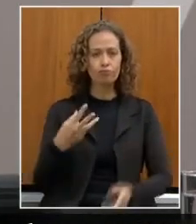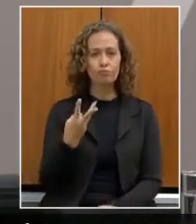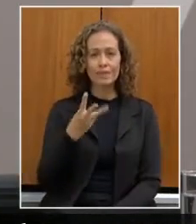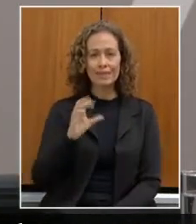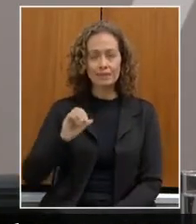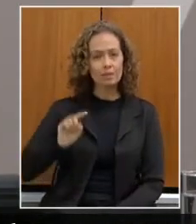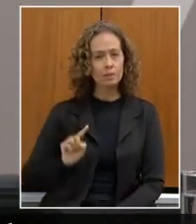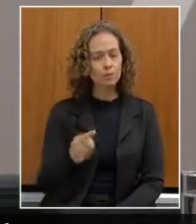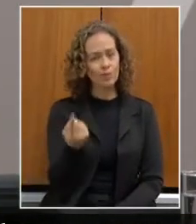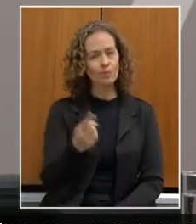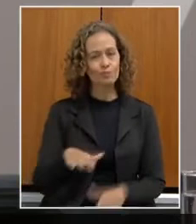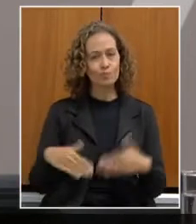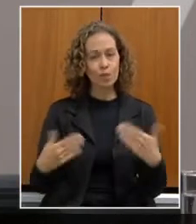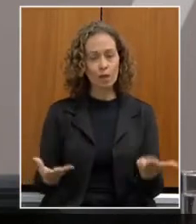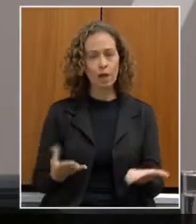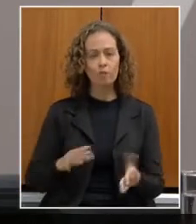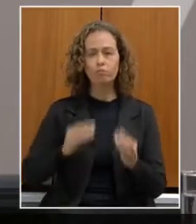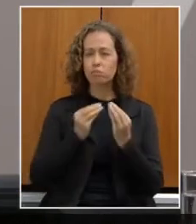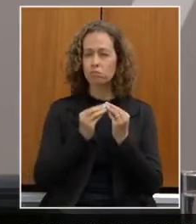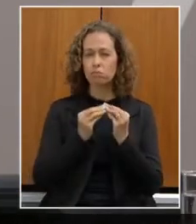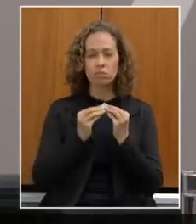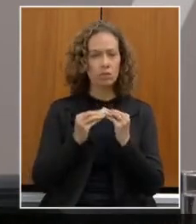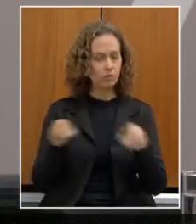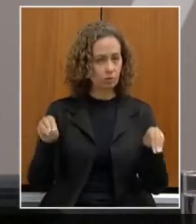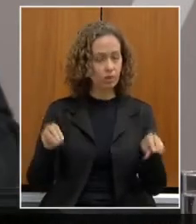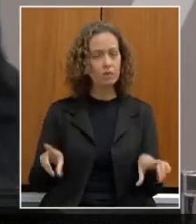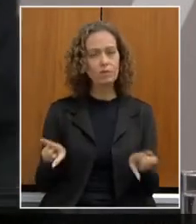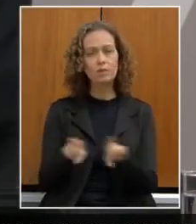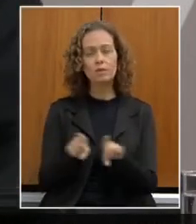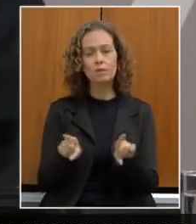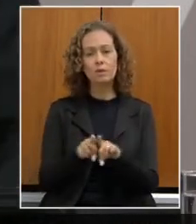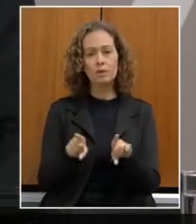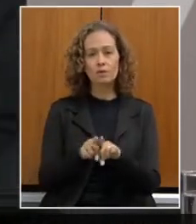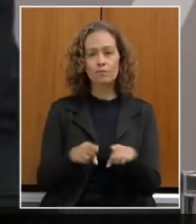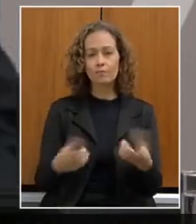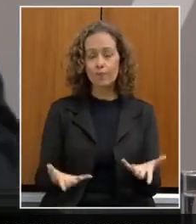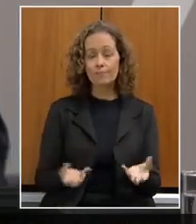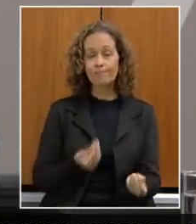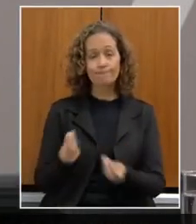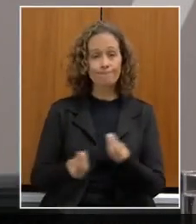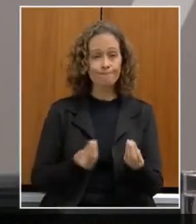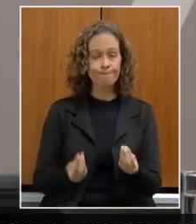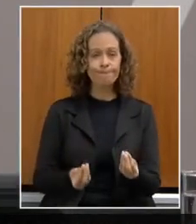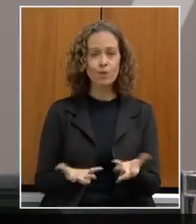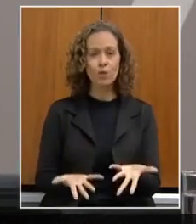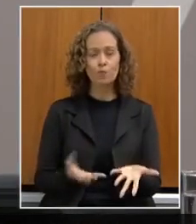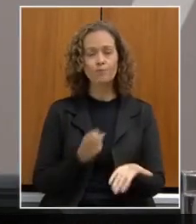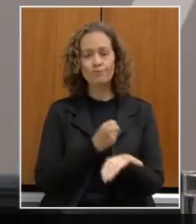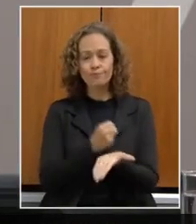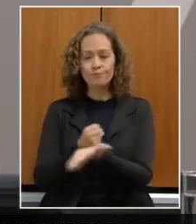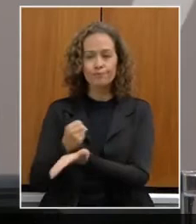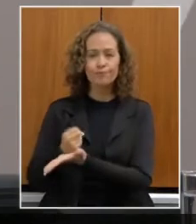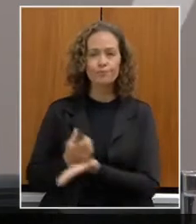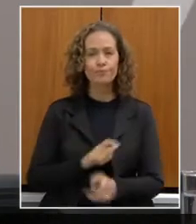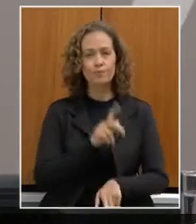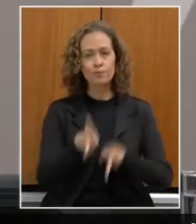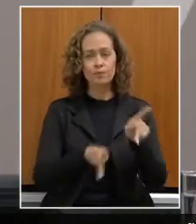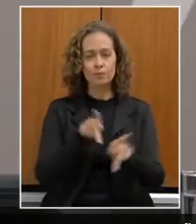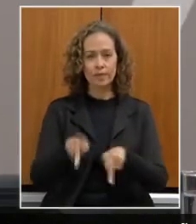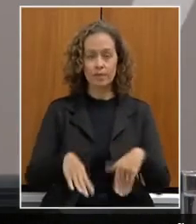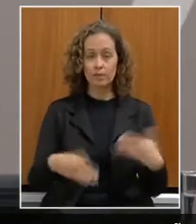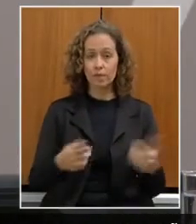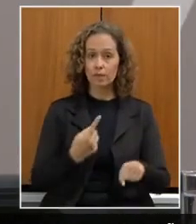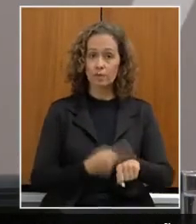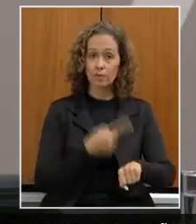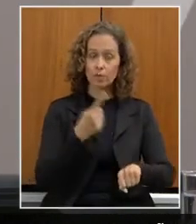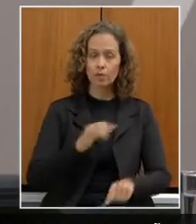criou um desabastecimento muito grande além de não atender então nesse momento nós conseguimos ver o